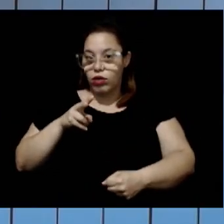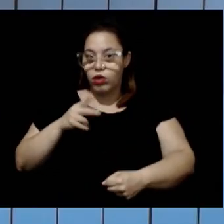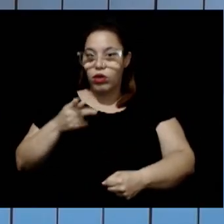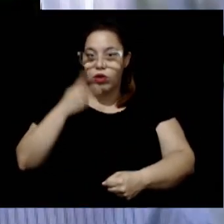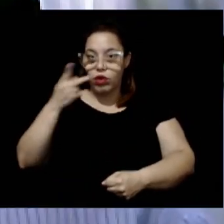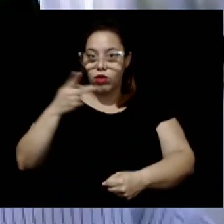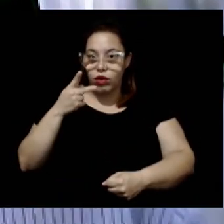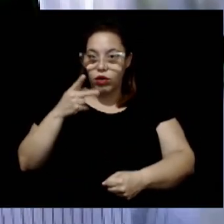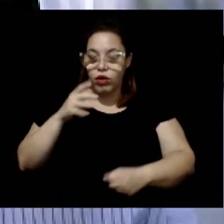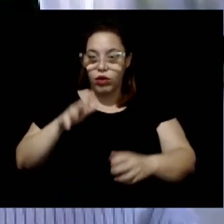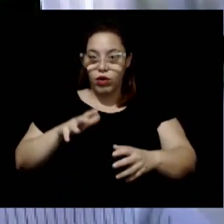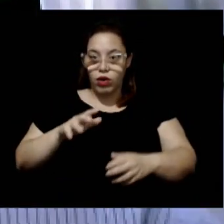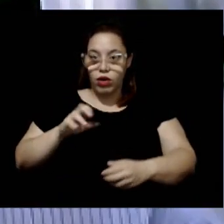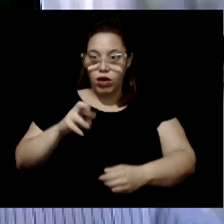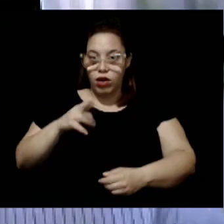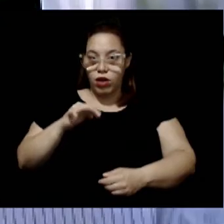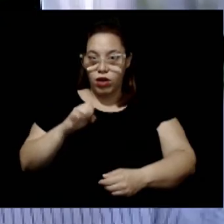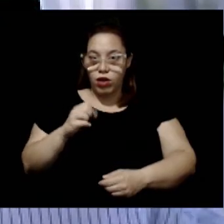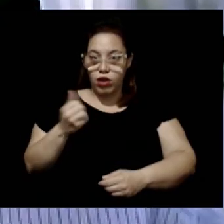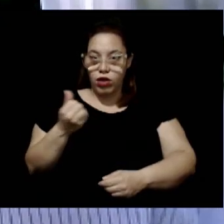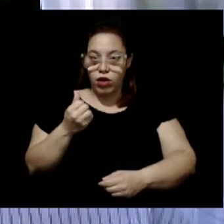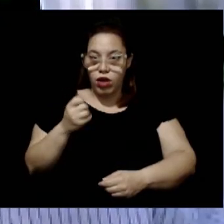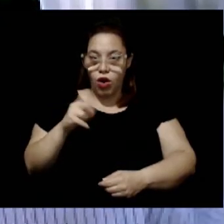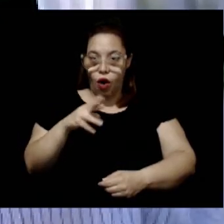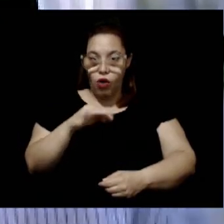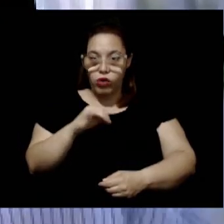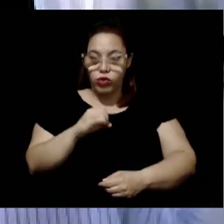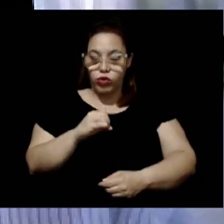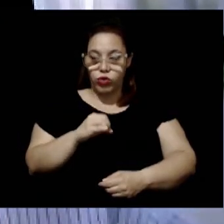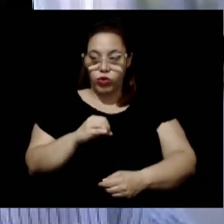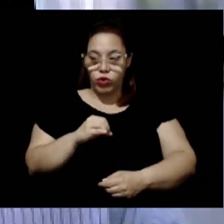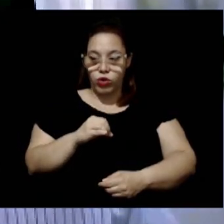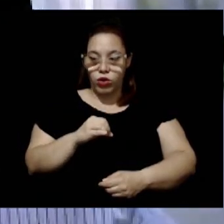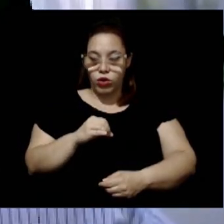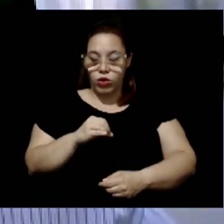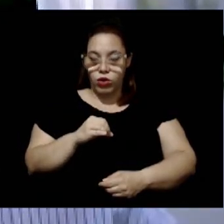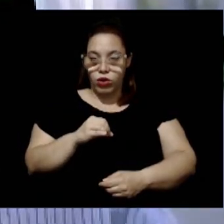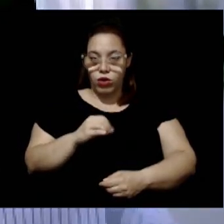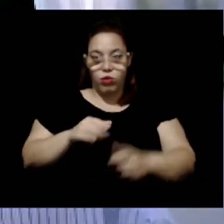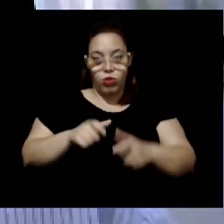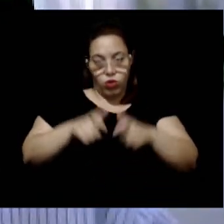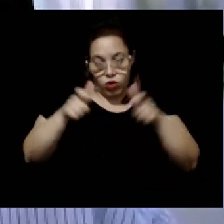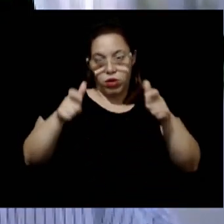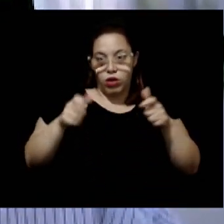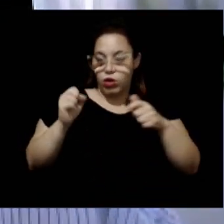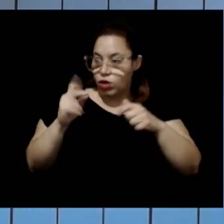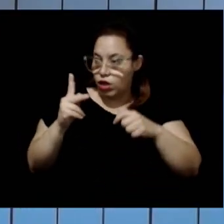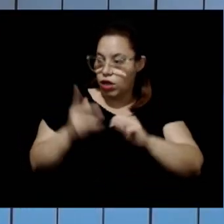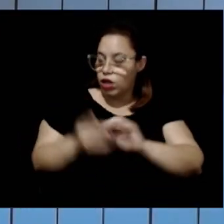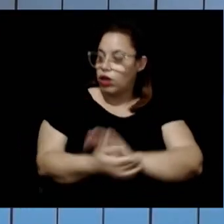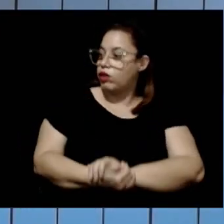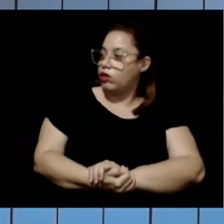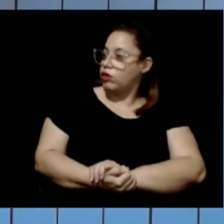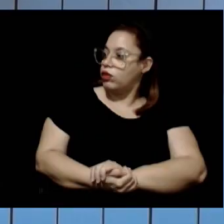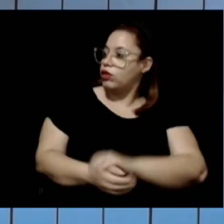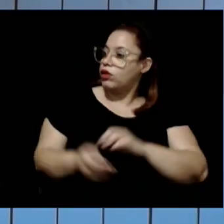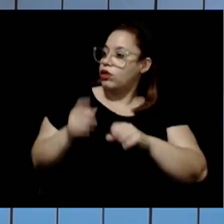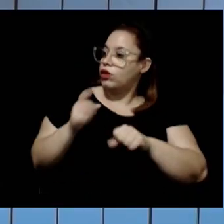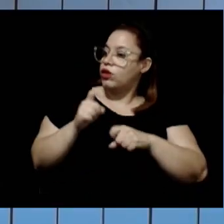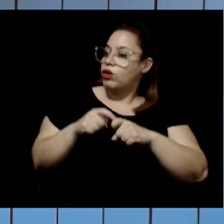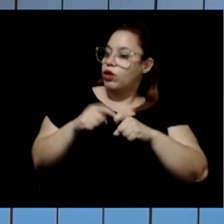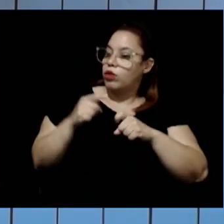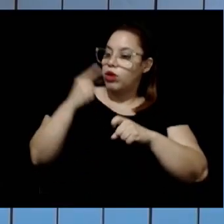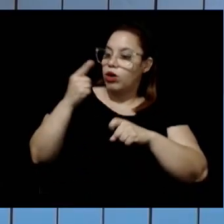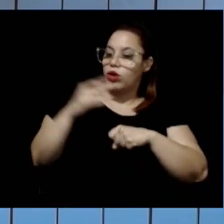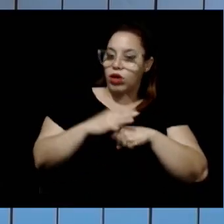de 1%, a osteoartrite é uma coisa muito maior, tá? Doutor, uma outra doença que é